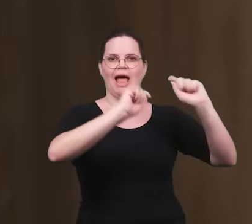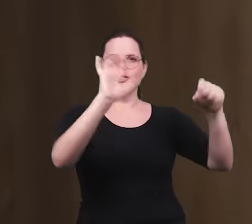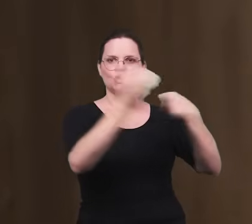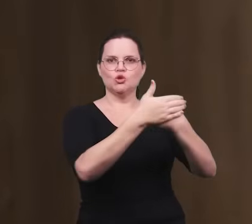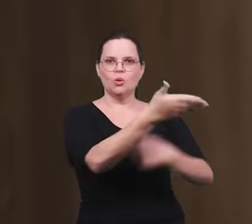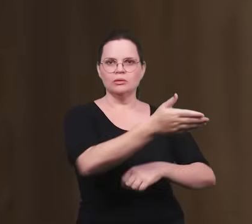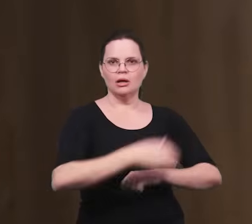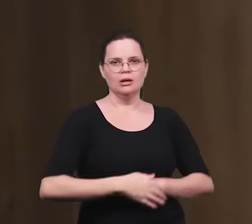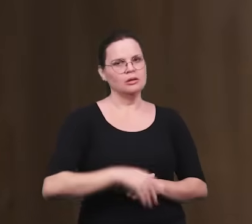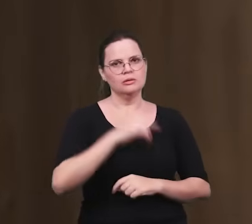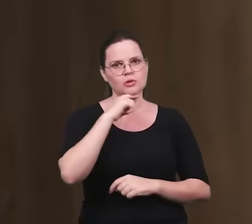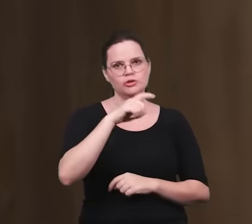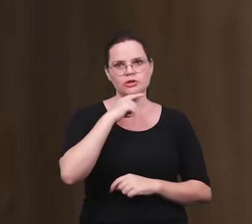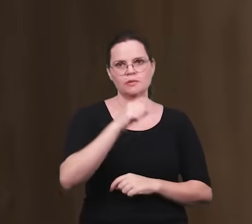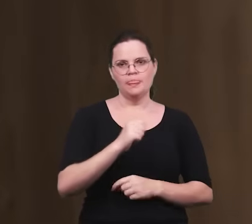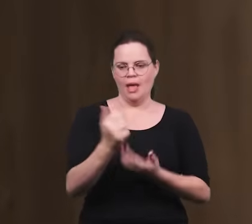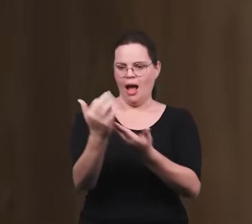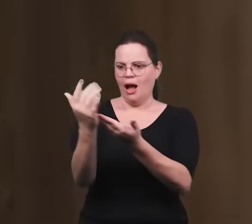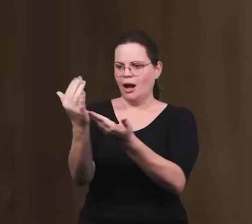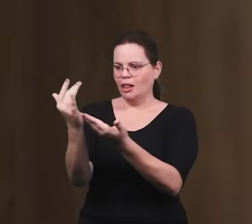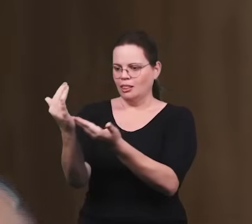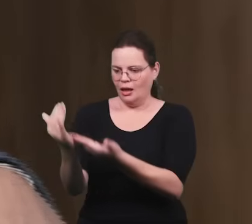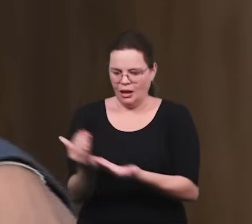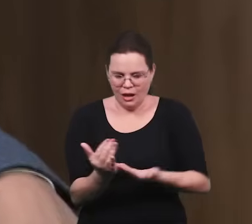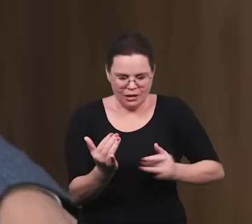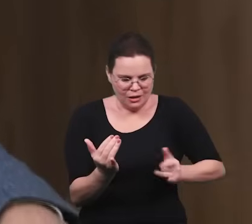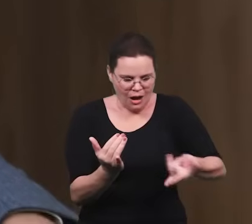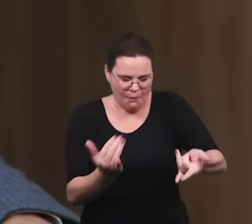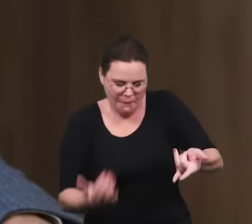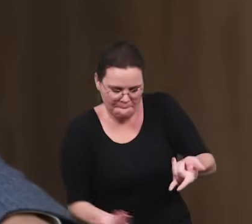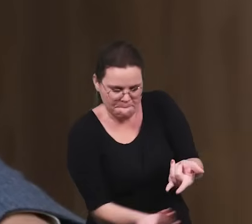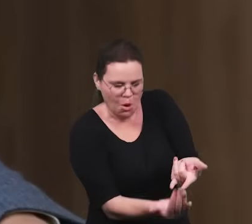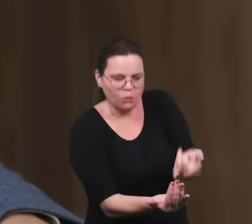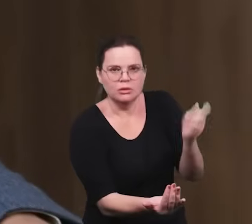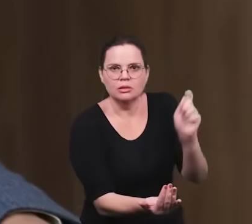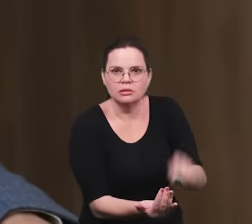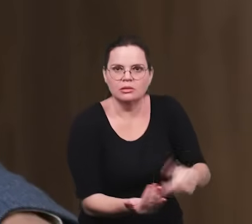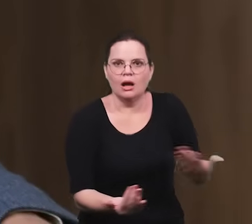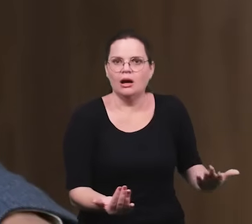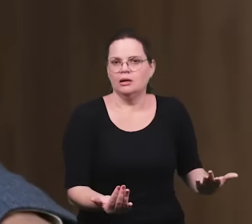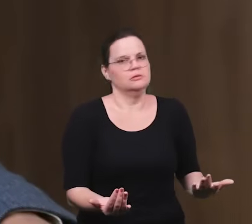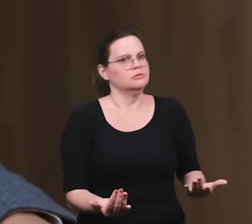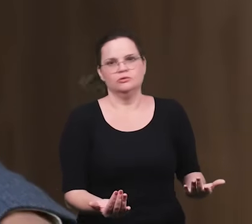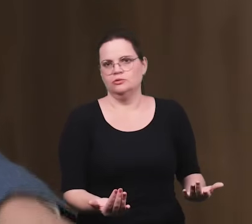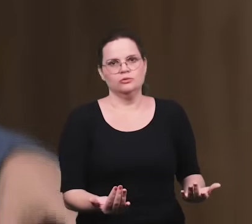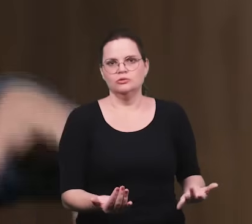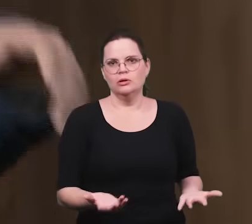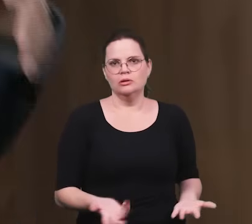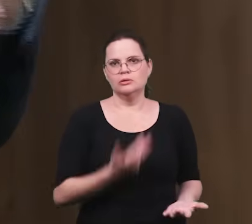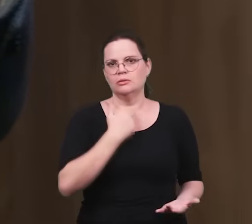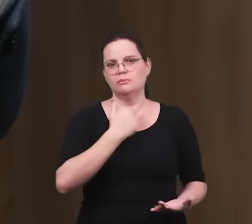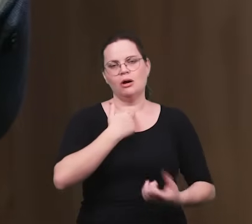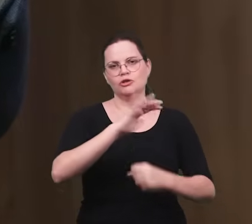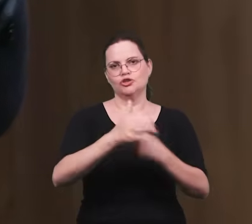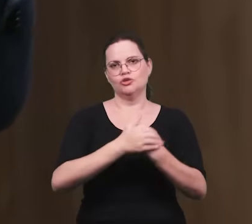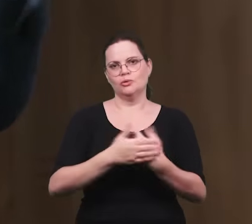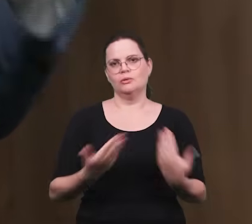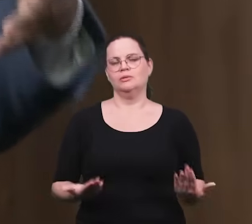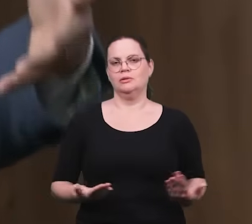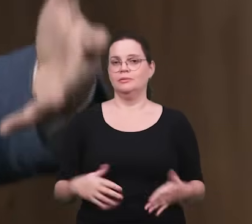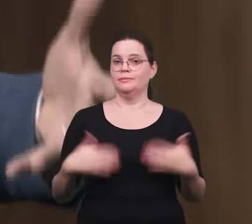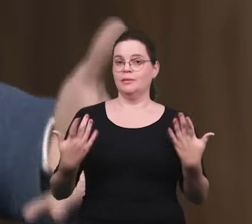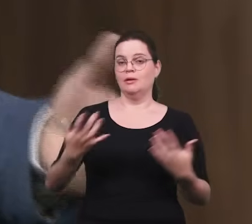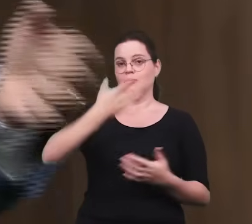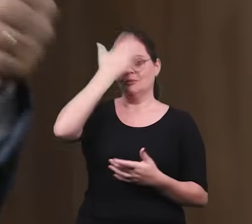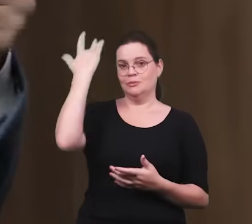no velador para que todos que entrarem na casa vejam a luz. Então, quando o Senhor acende a nossa candeia, quando nós